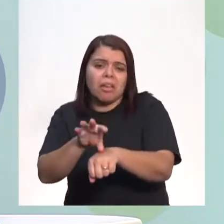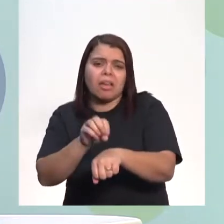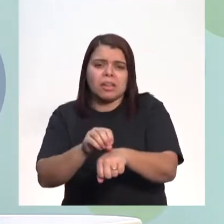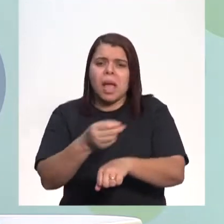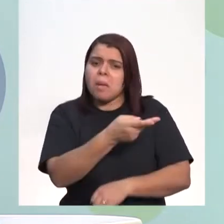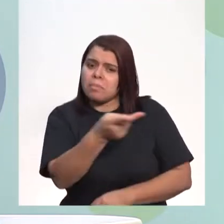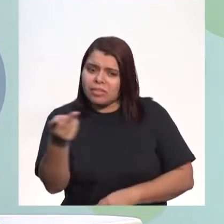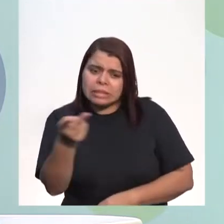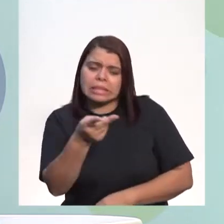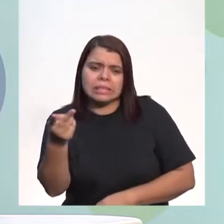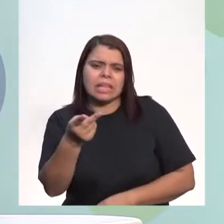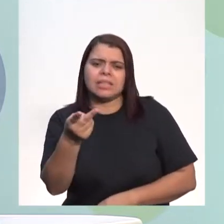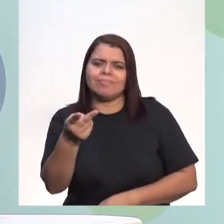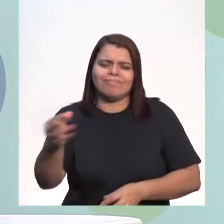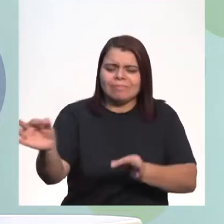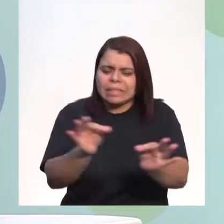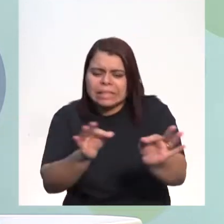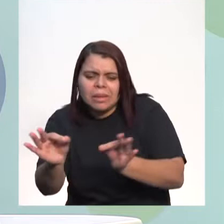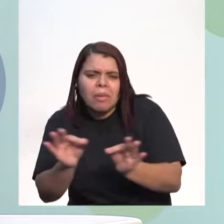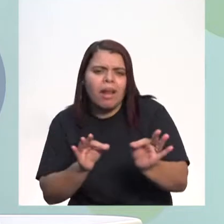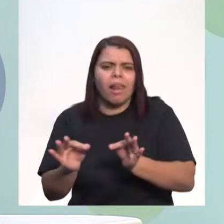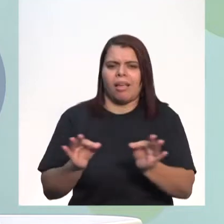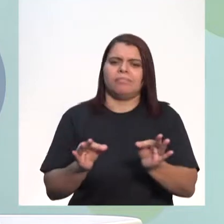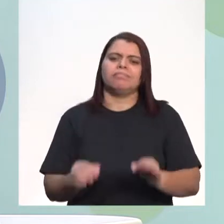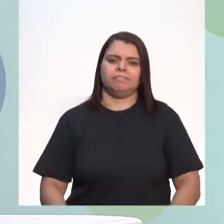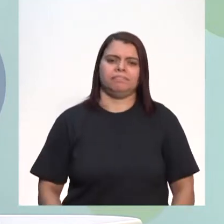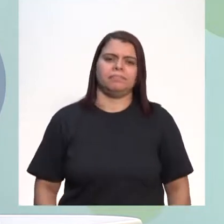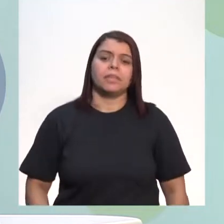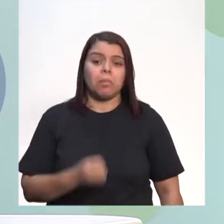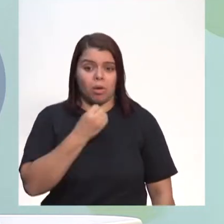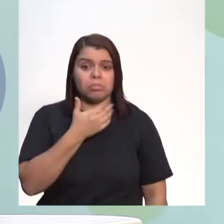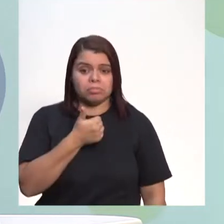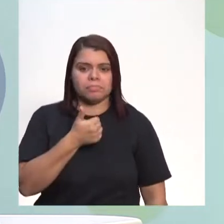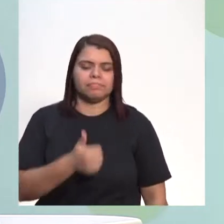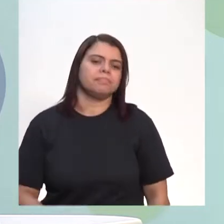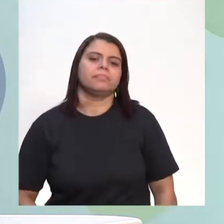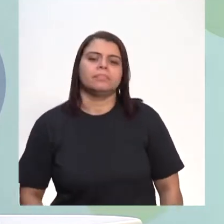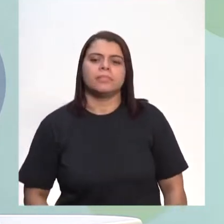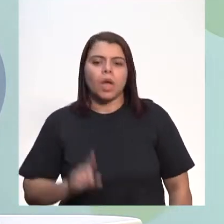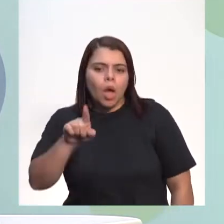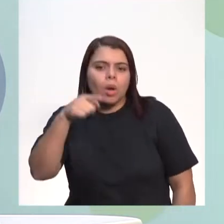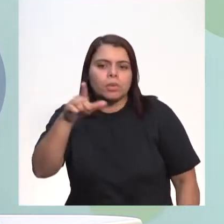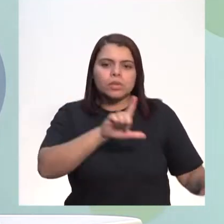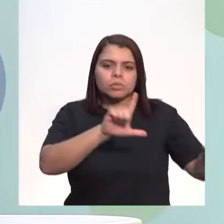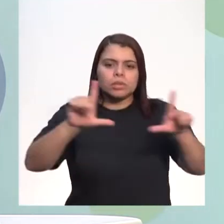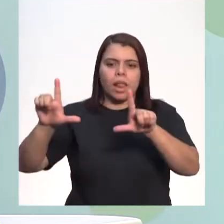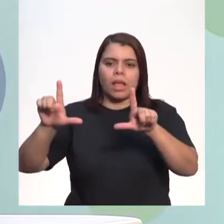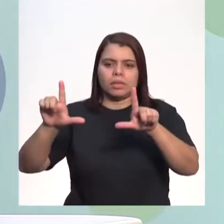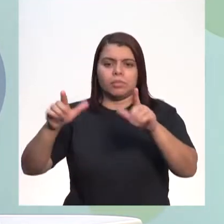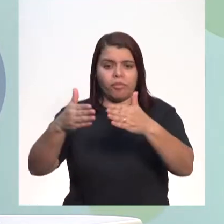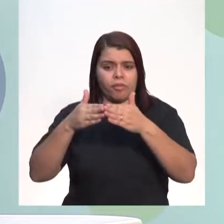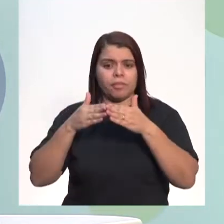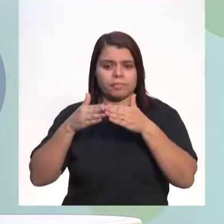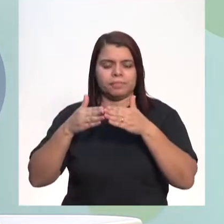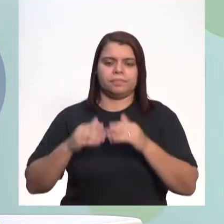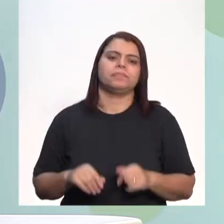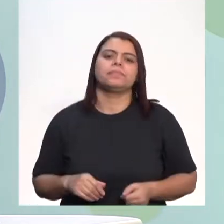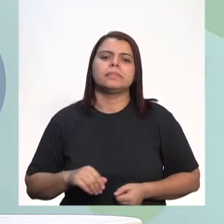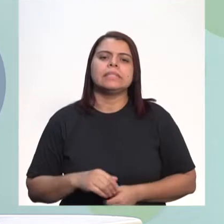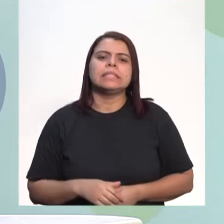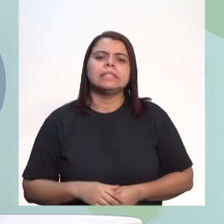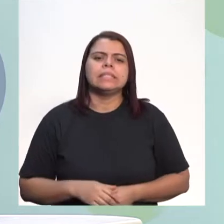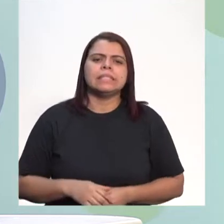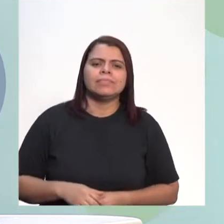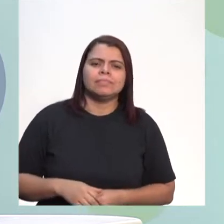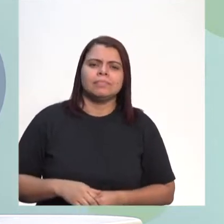para o desenvolvimento dessas pautas formativas, tá bom? O próximo slide, por favor. Então, em relação